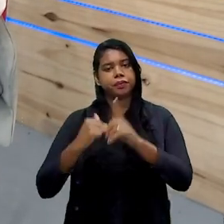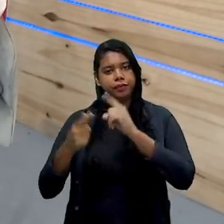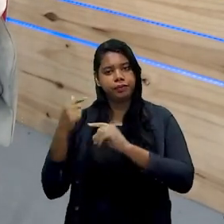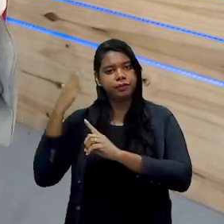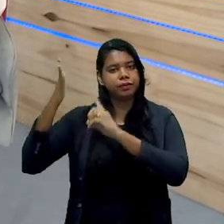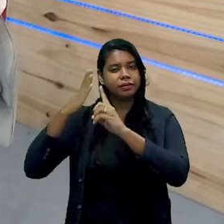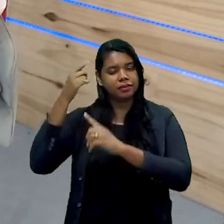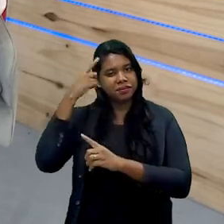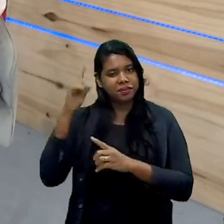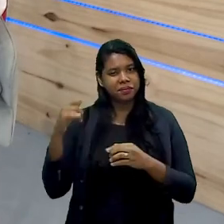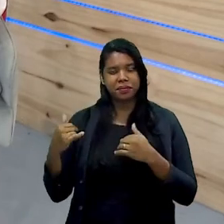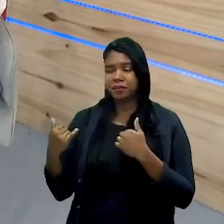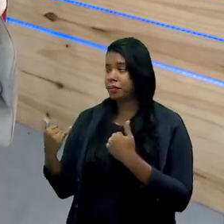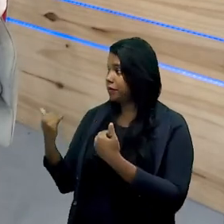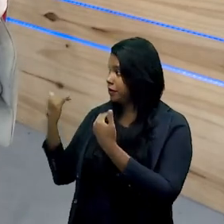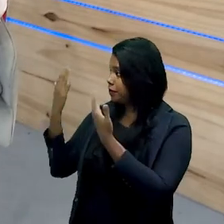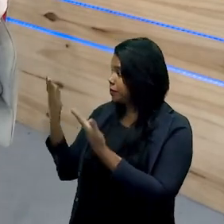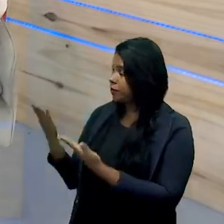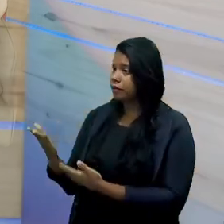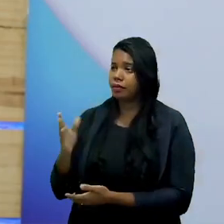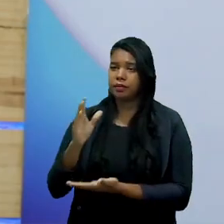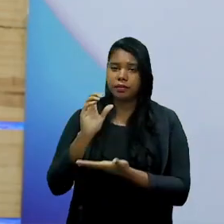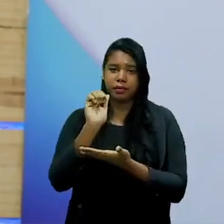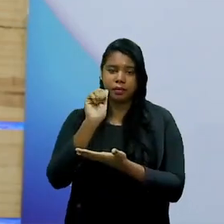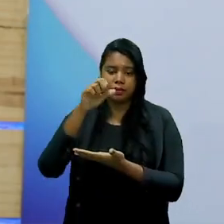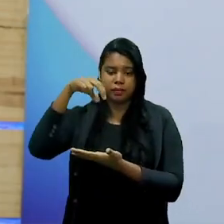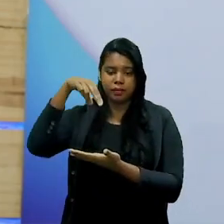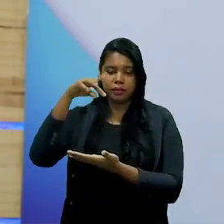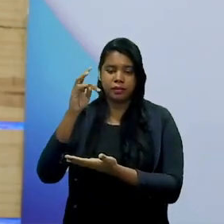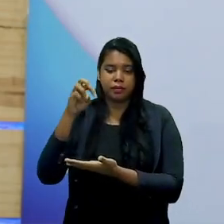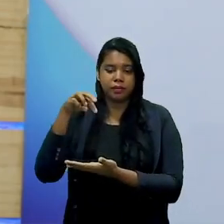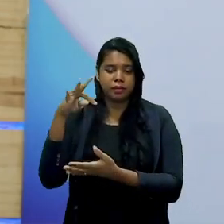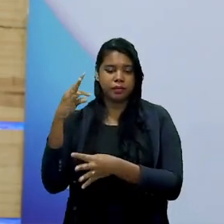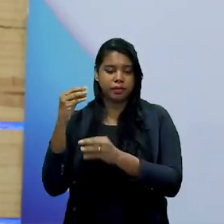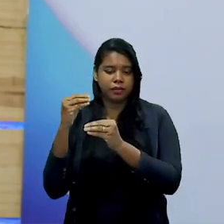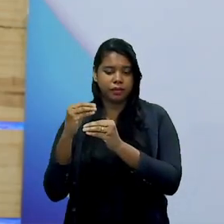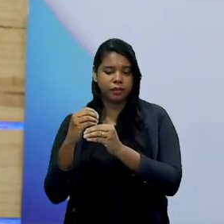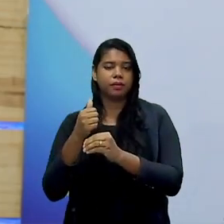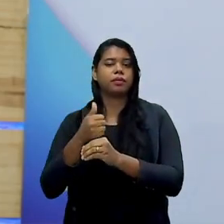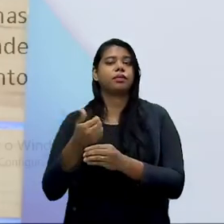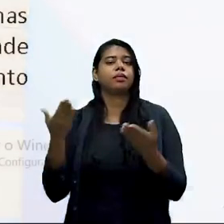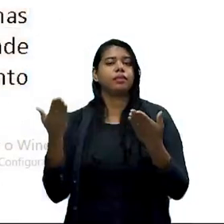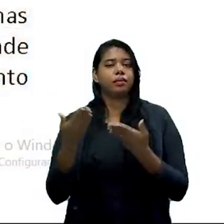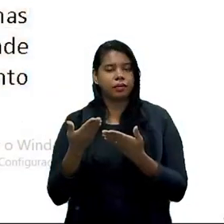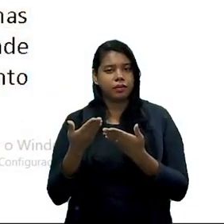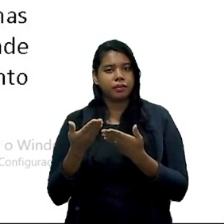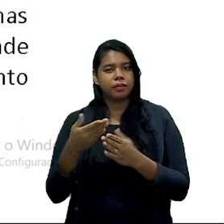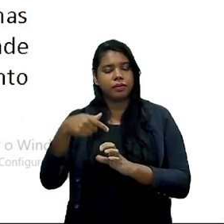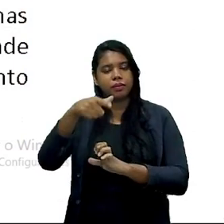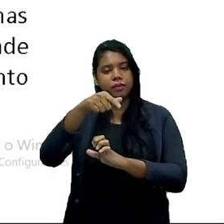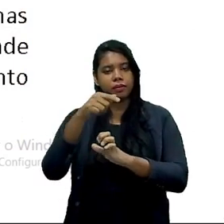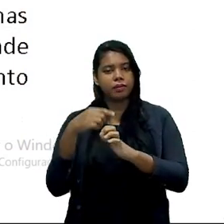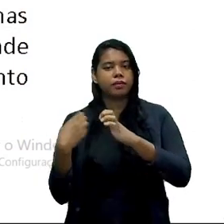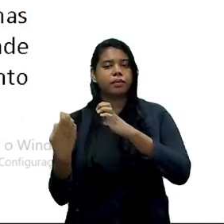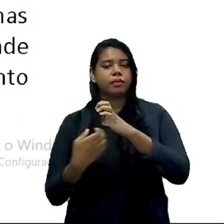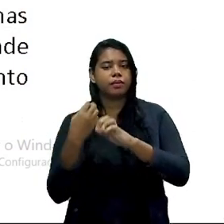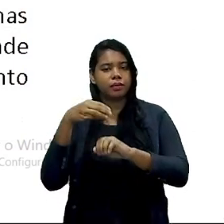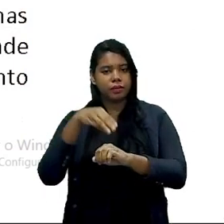dia aqui, que é o senhor Antônio Heleno da Silva. Ele é sócio da SEG Consultoria Empresarial,